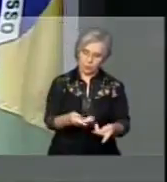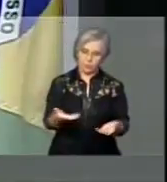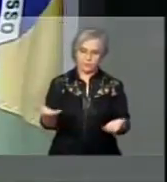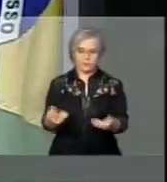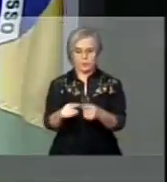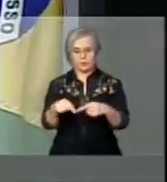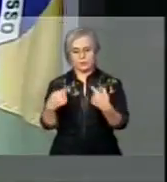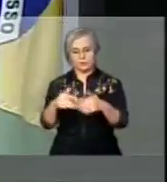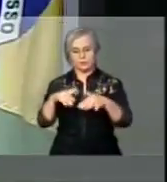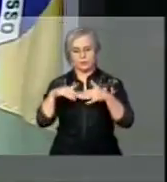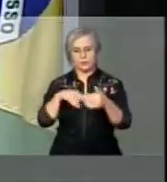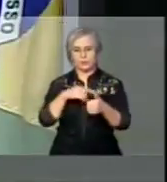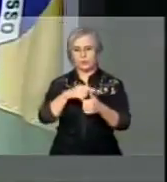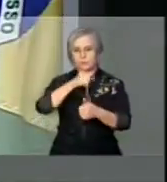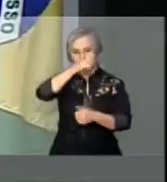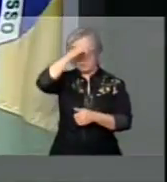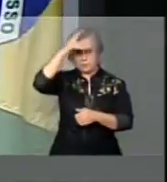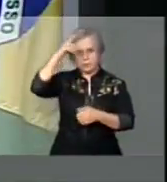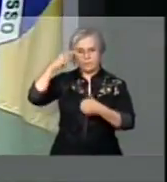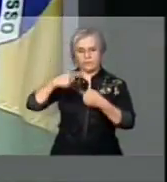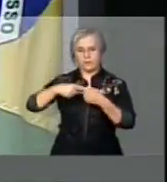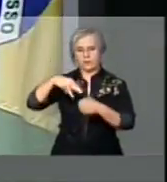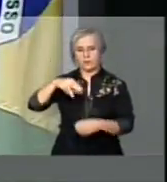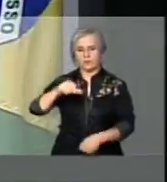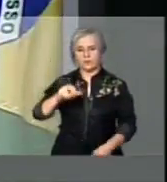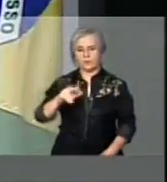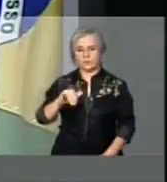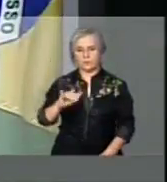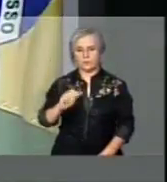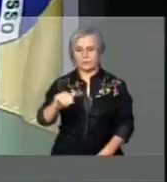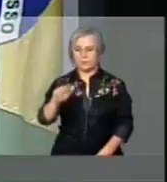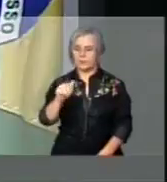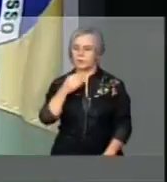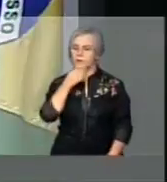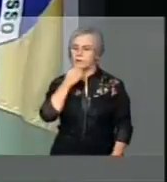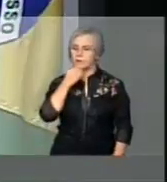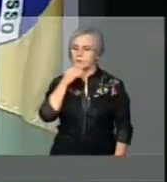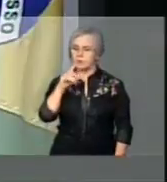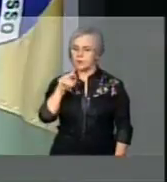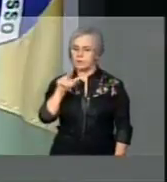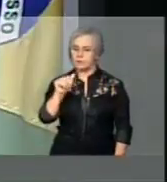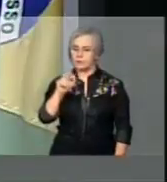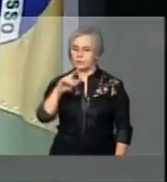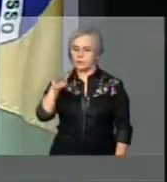sessão, prefeito de Mariana, senhor Duarte Júnior,